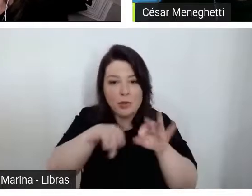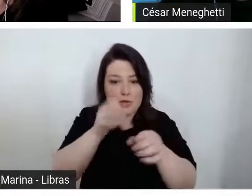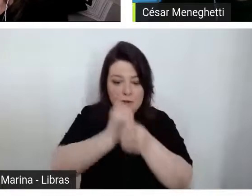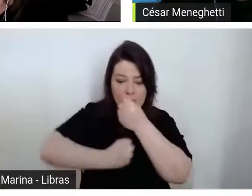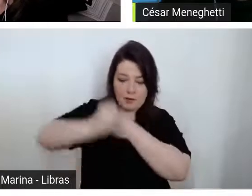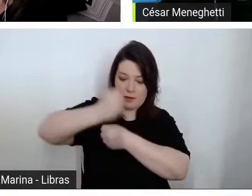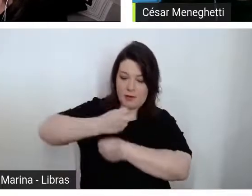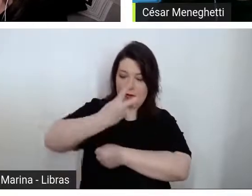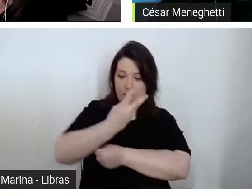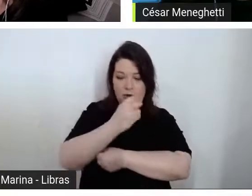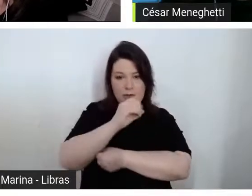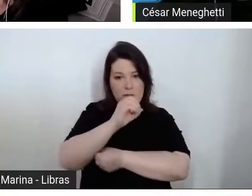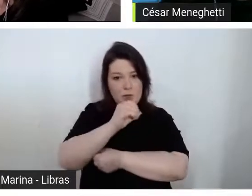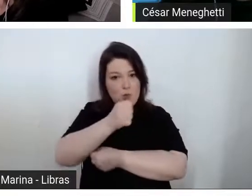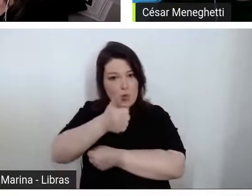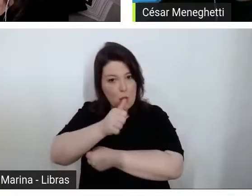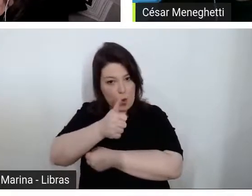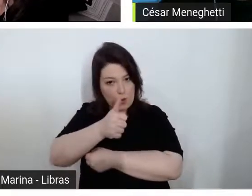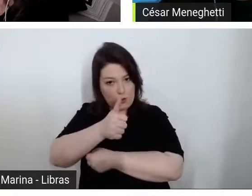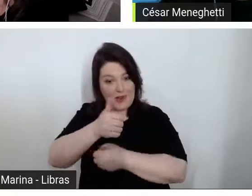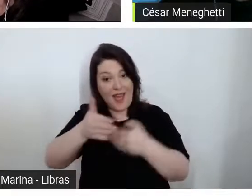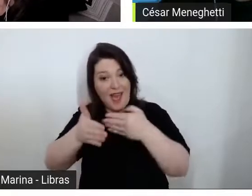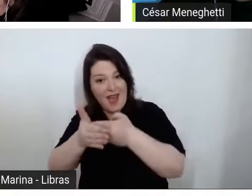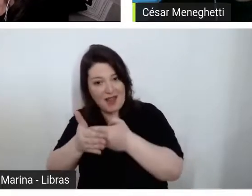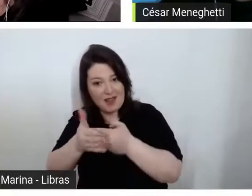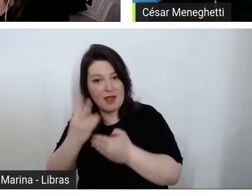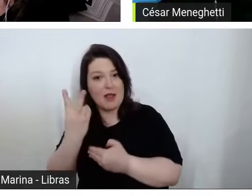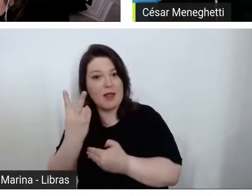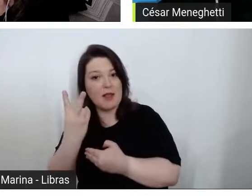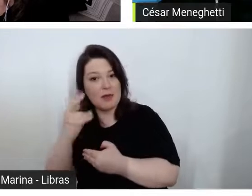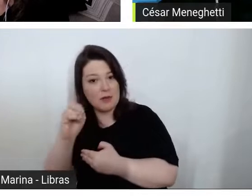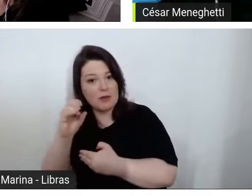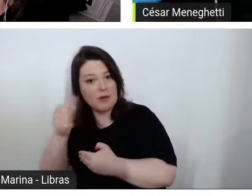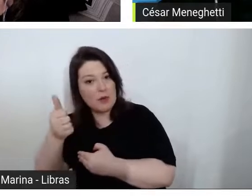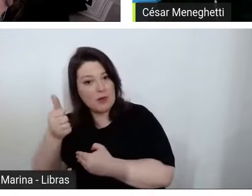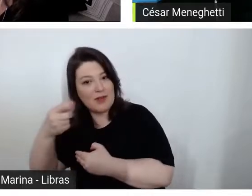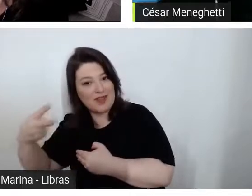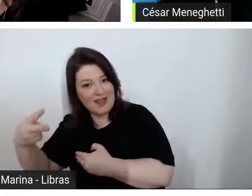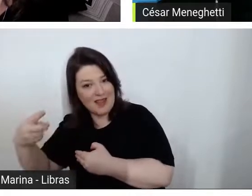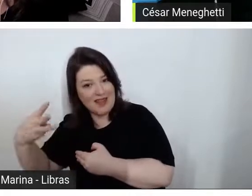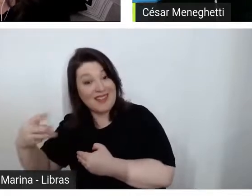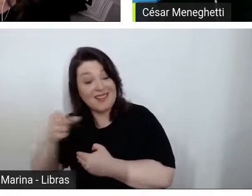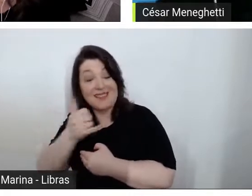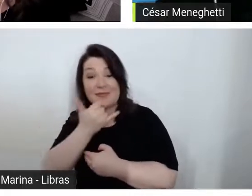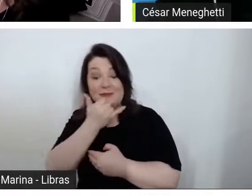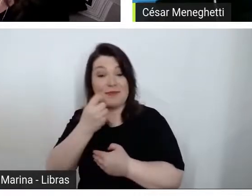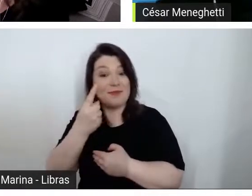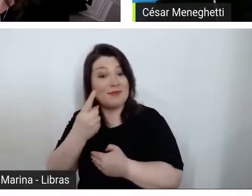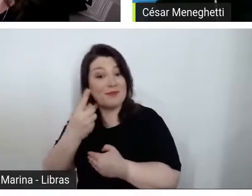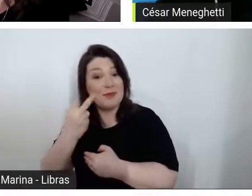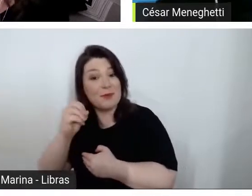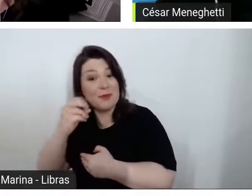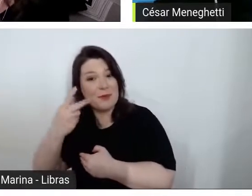até 2013, né? Ele teve esses 3 anos de... Assim, mais concentrado,